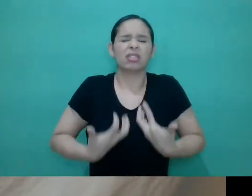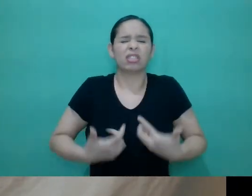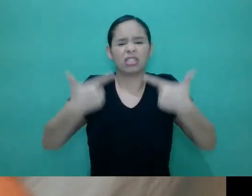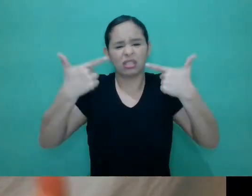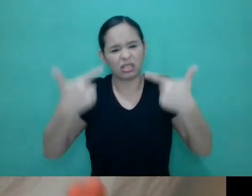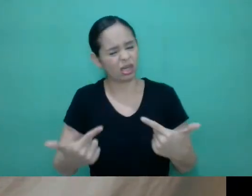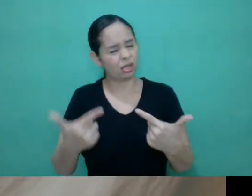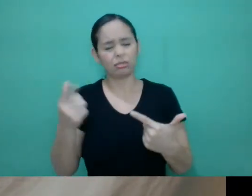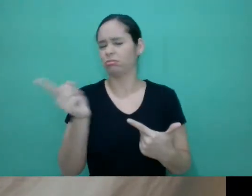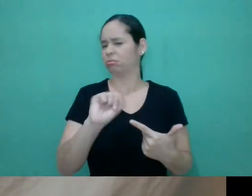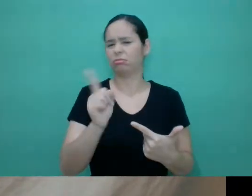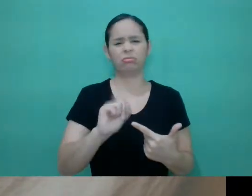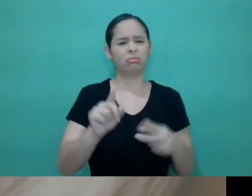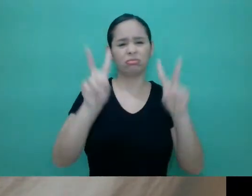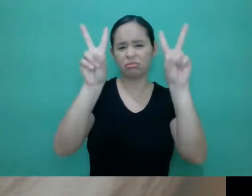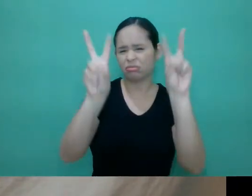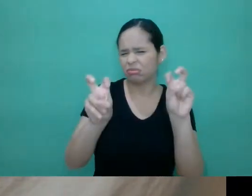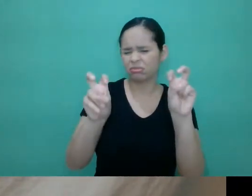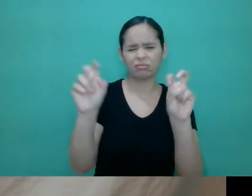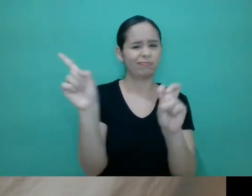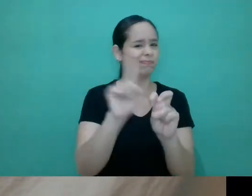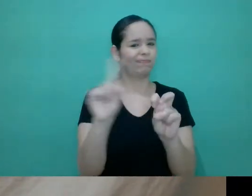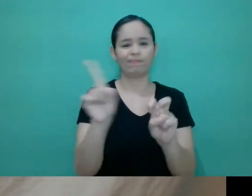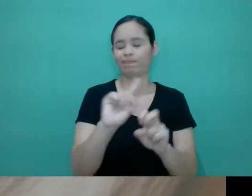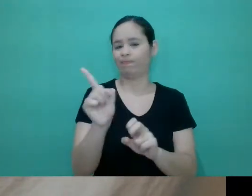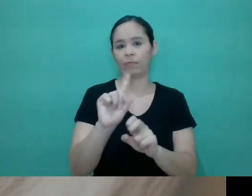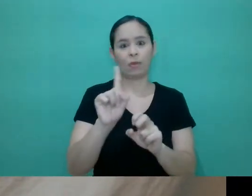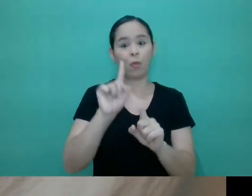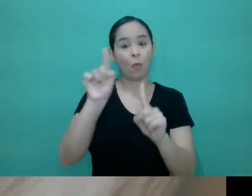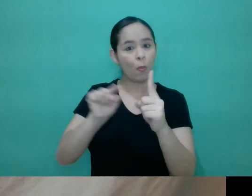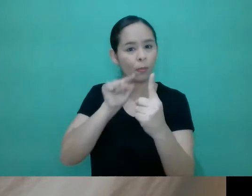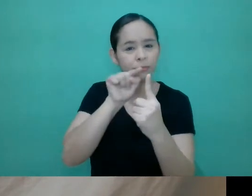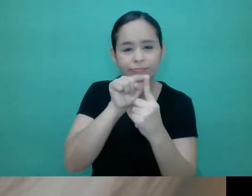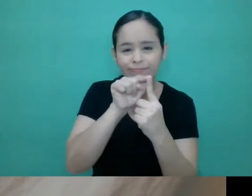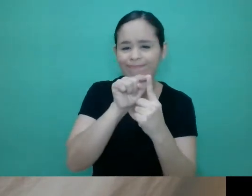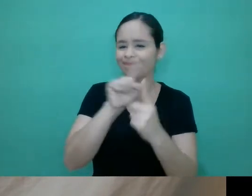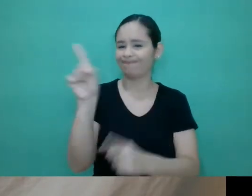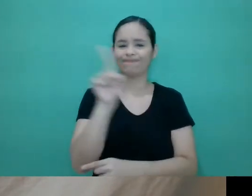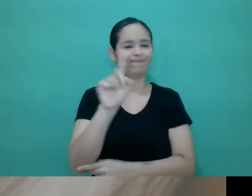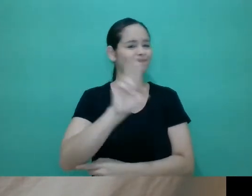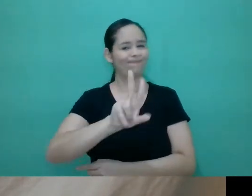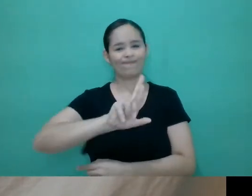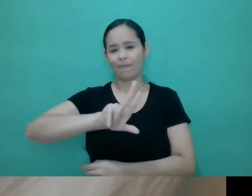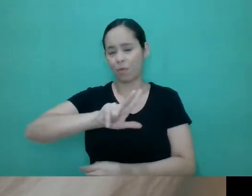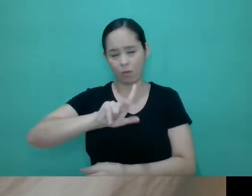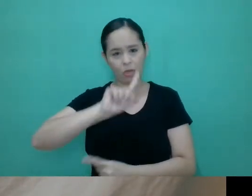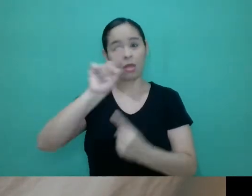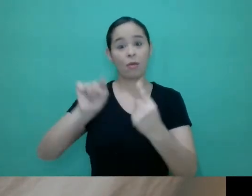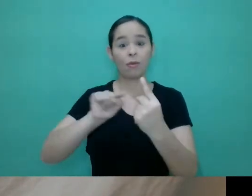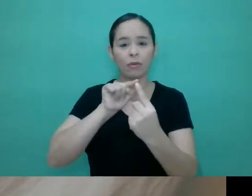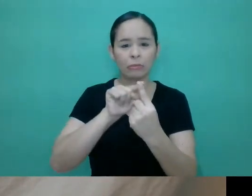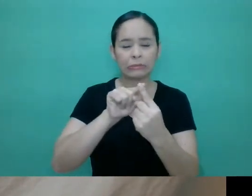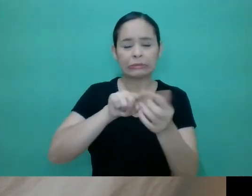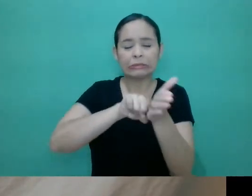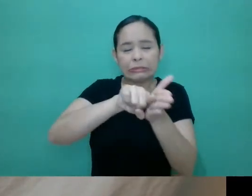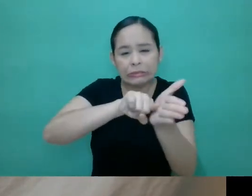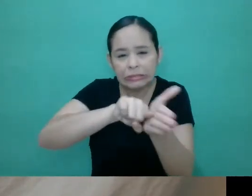termo, determinada representação. O ensaio não tem essa questão exaustiva e nem de busca de origem,